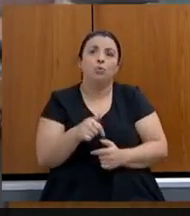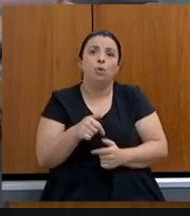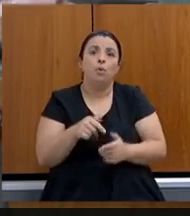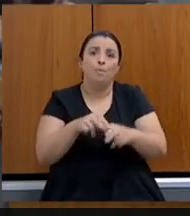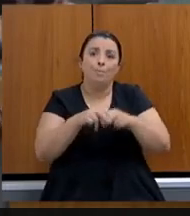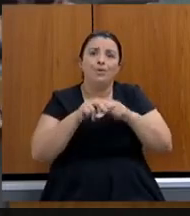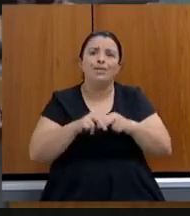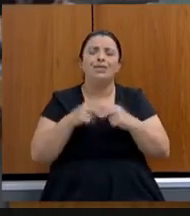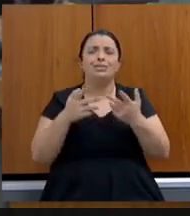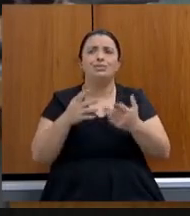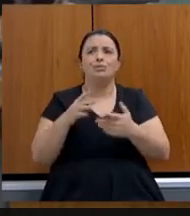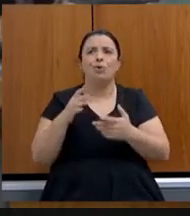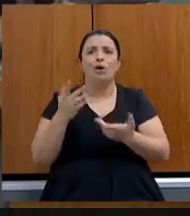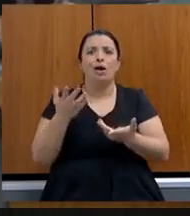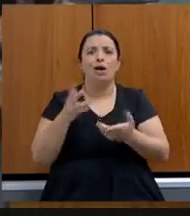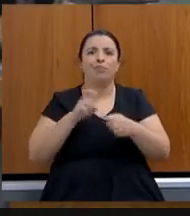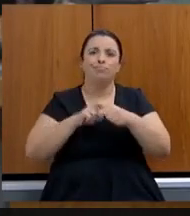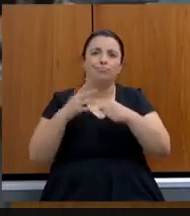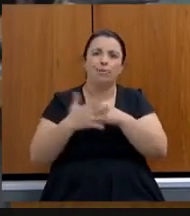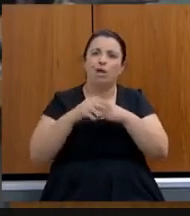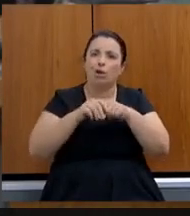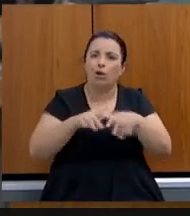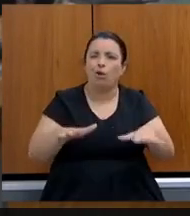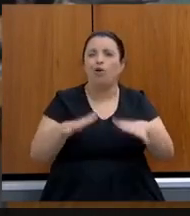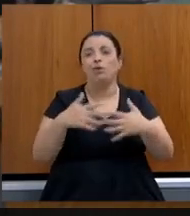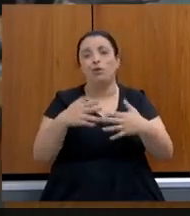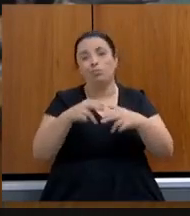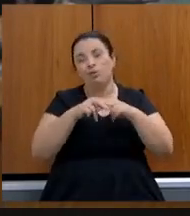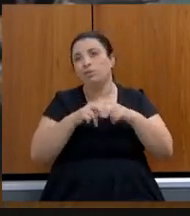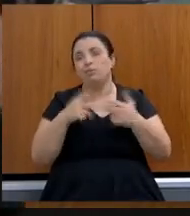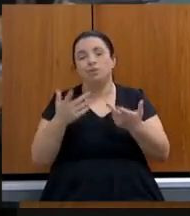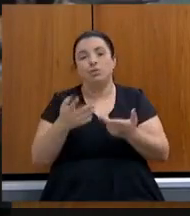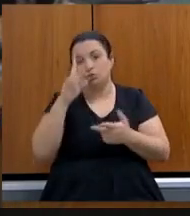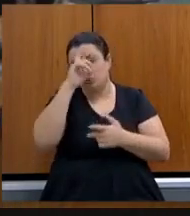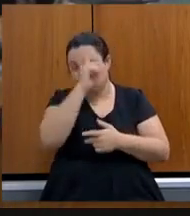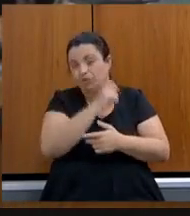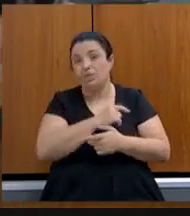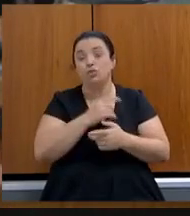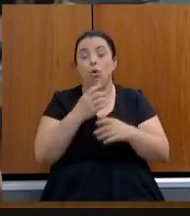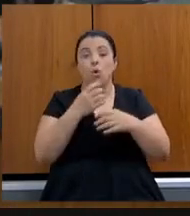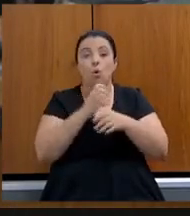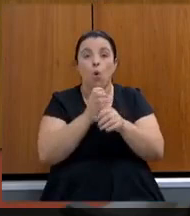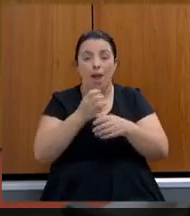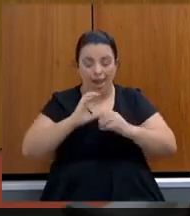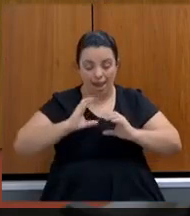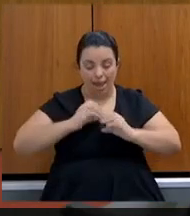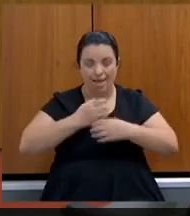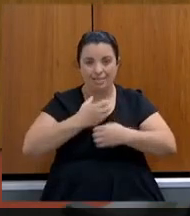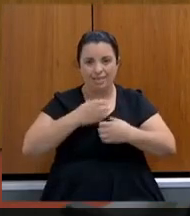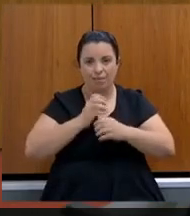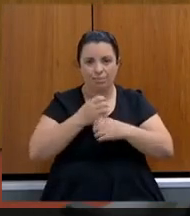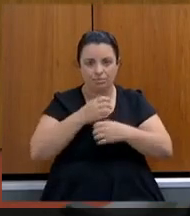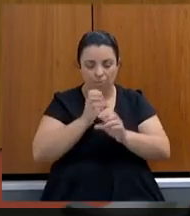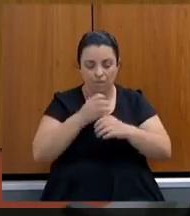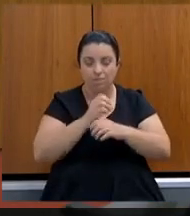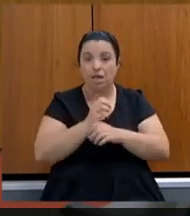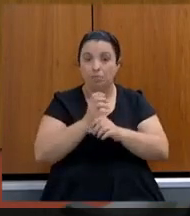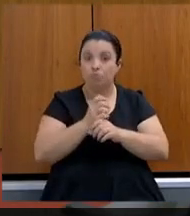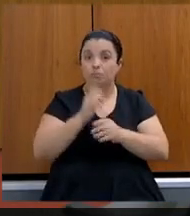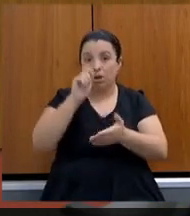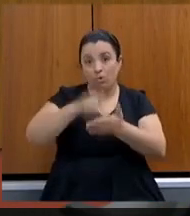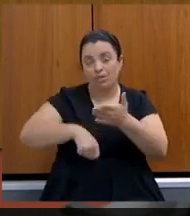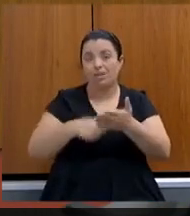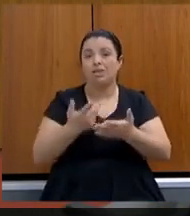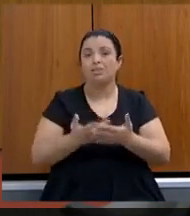que inviabiliza esses exames pré-admissionais né e agora o tema é a verificação a conclusão